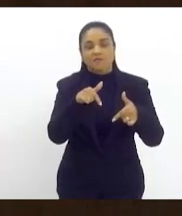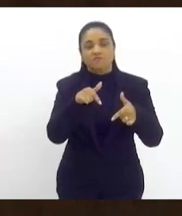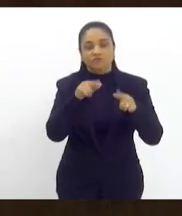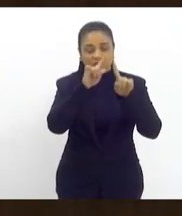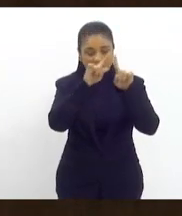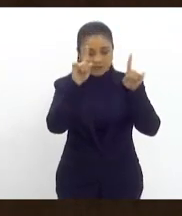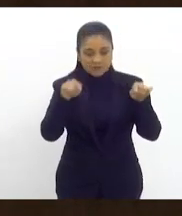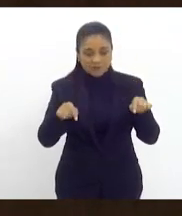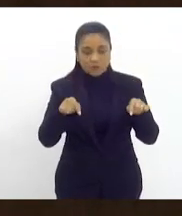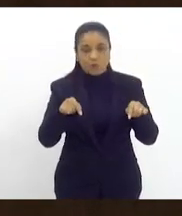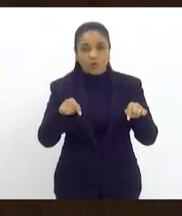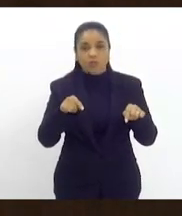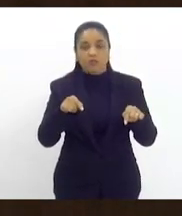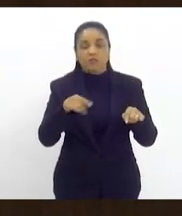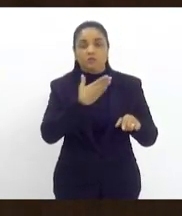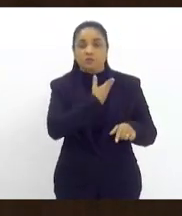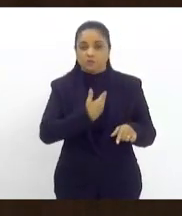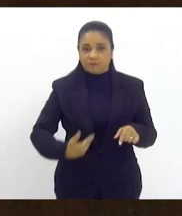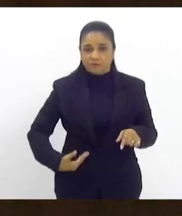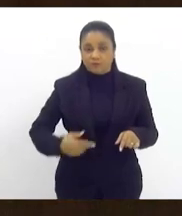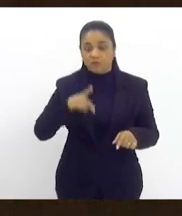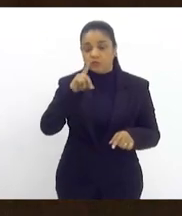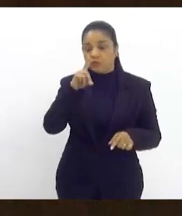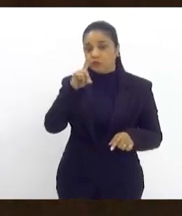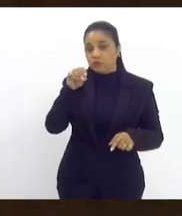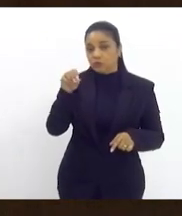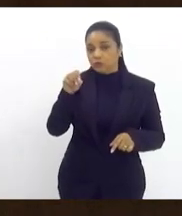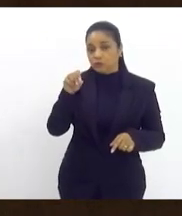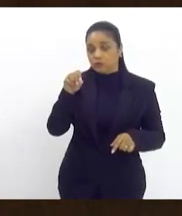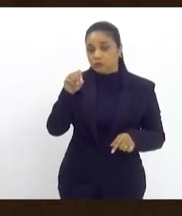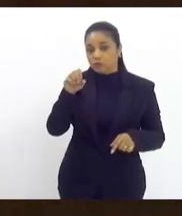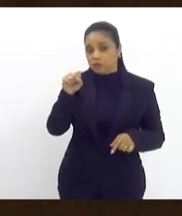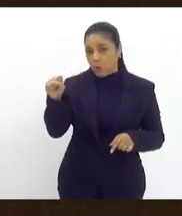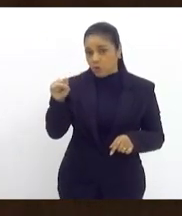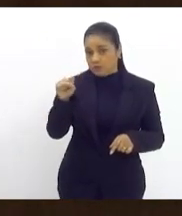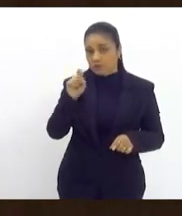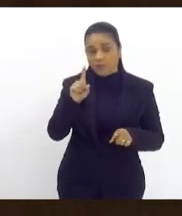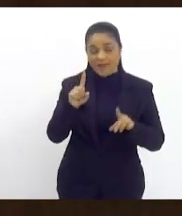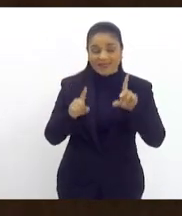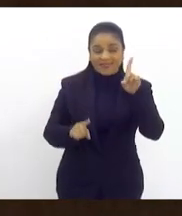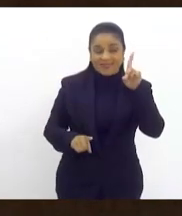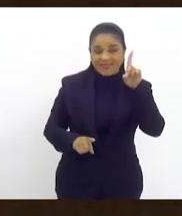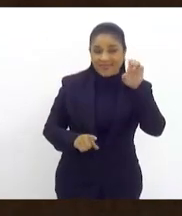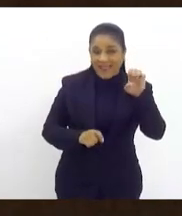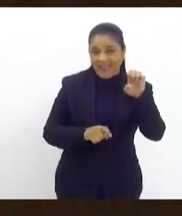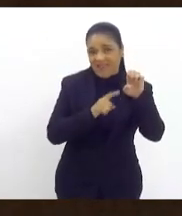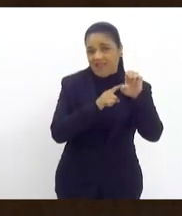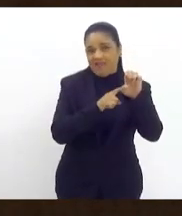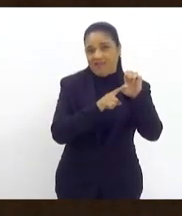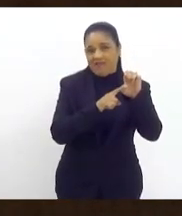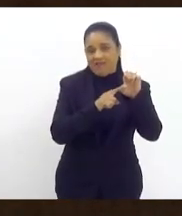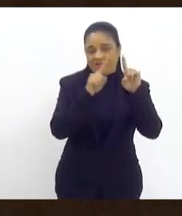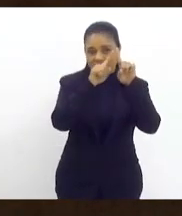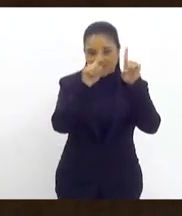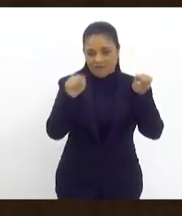é 2, em decorrência de suas funções, D, servidores da segurança pública. É trocar o 2